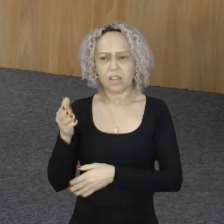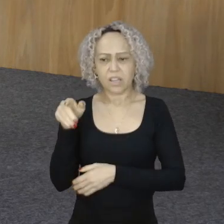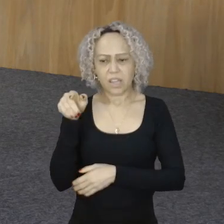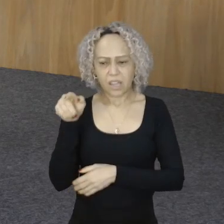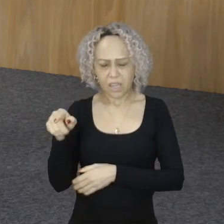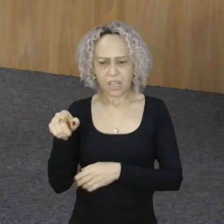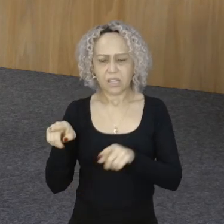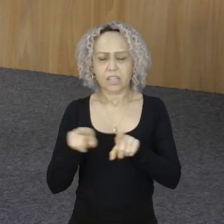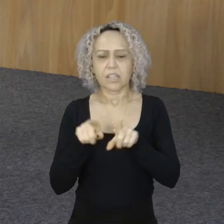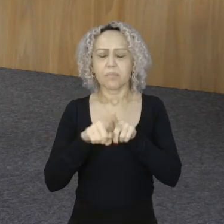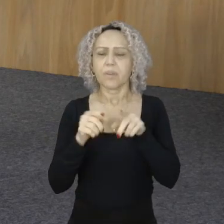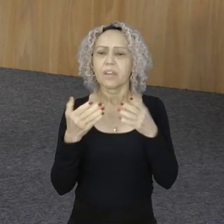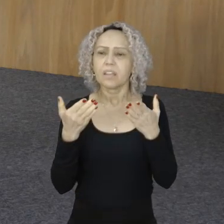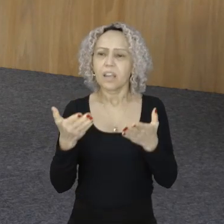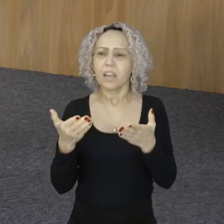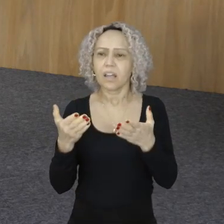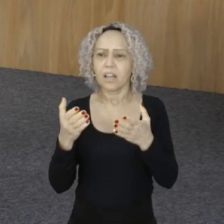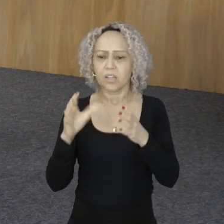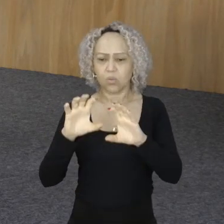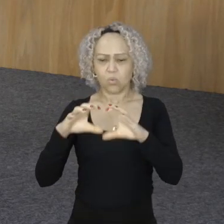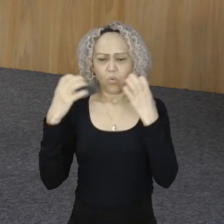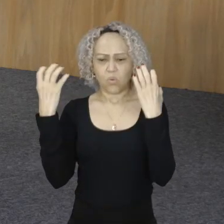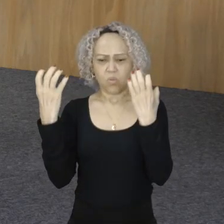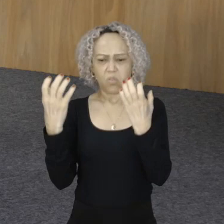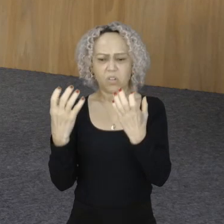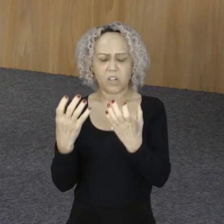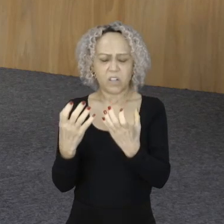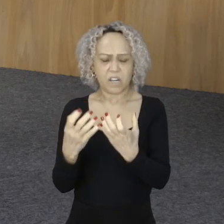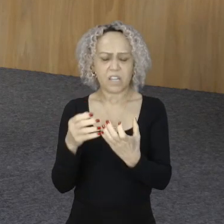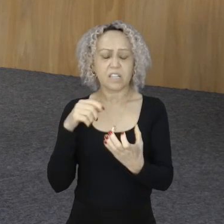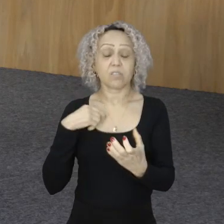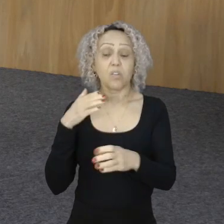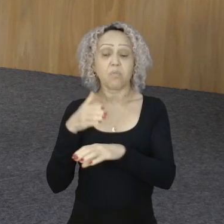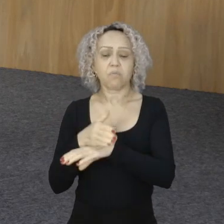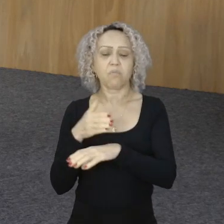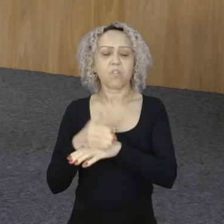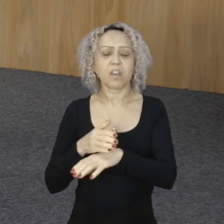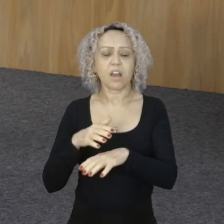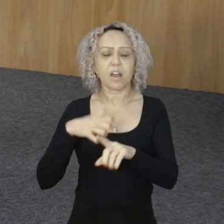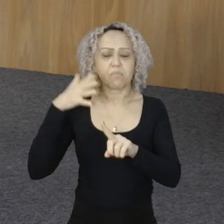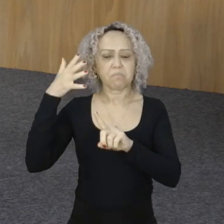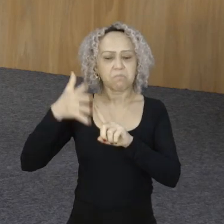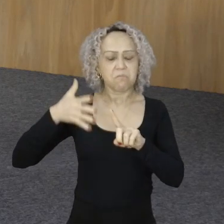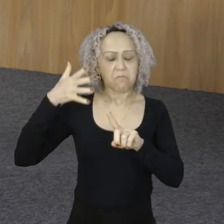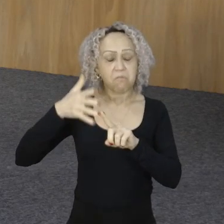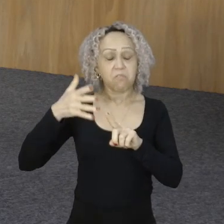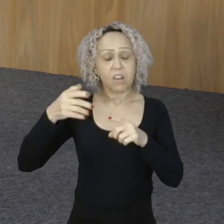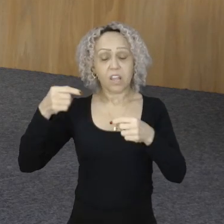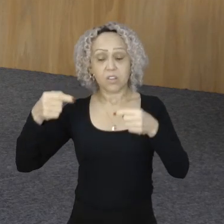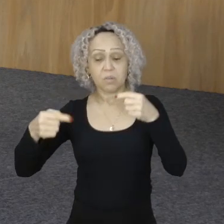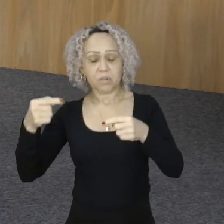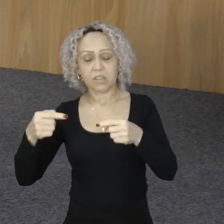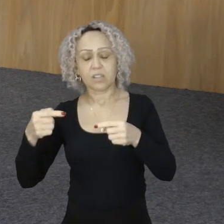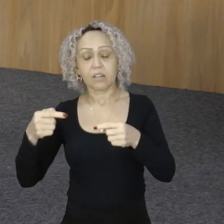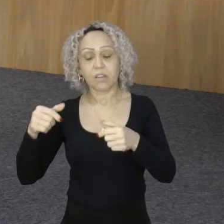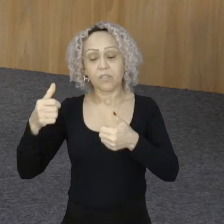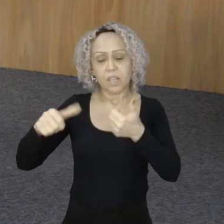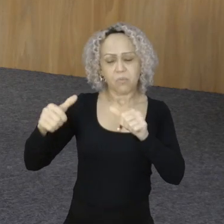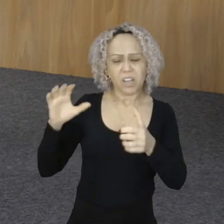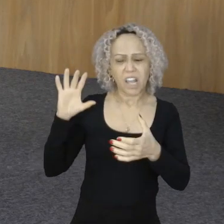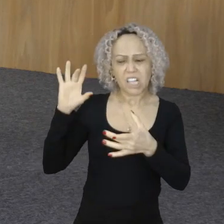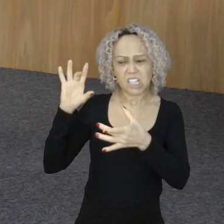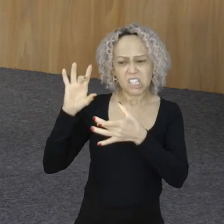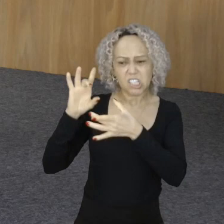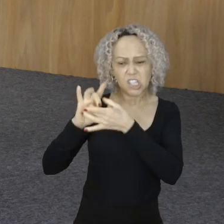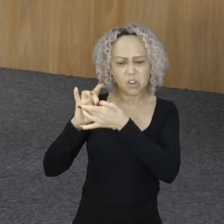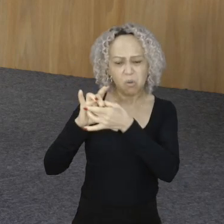nosso partido lá, fazer inclusive uma análise de conjuntura com todos os delegados do Brasil inteiro, um